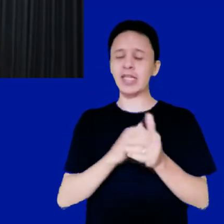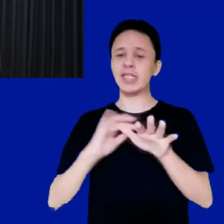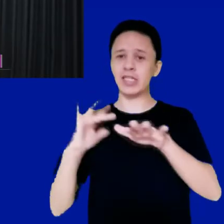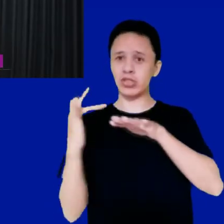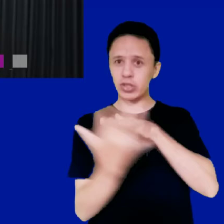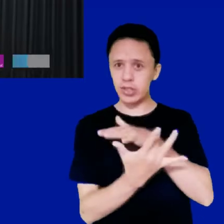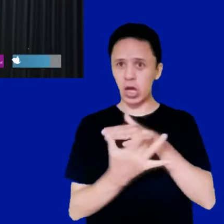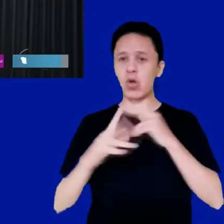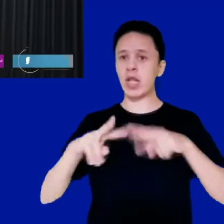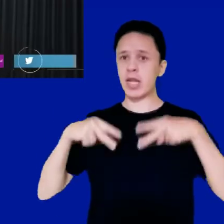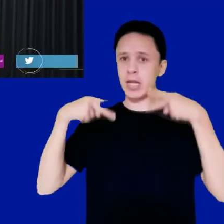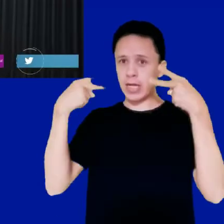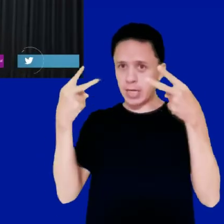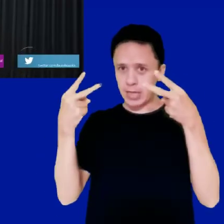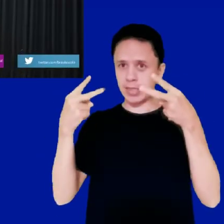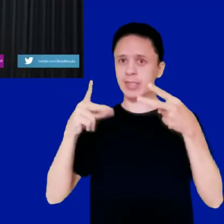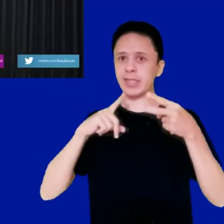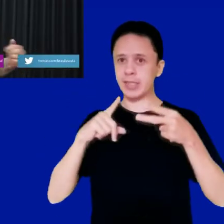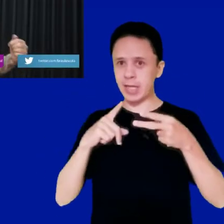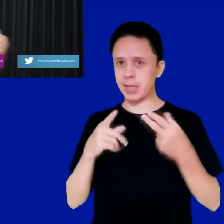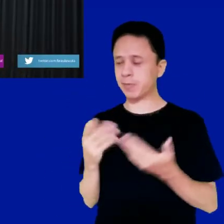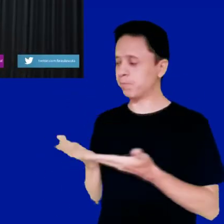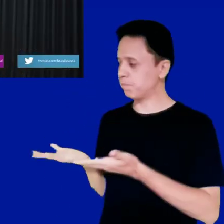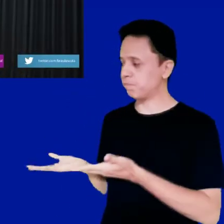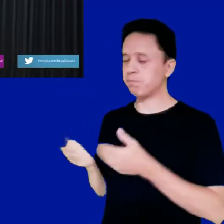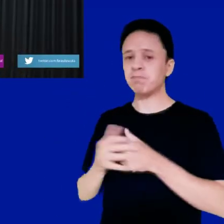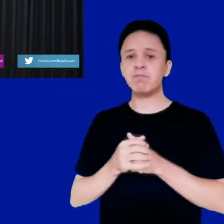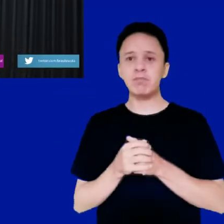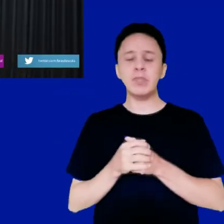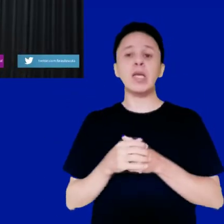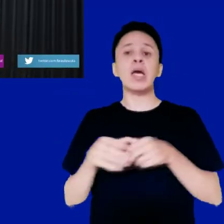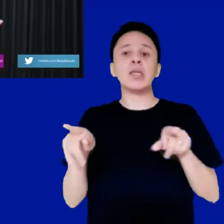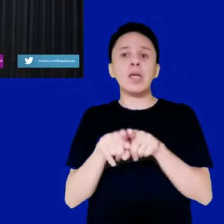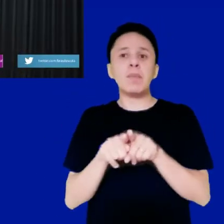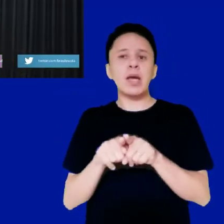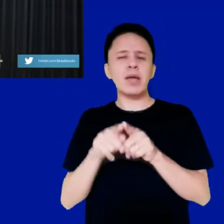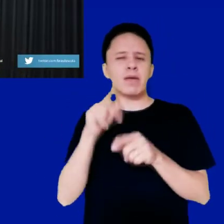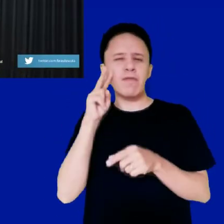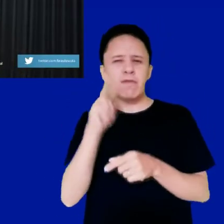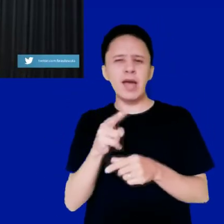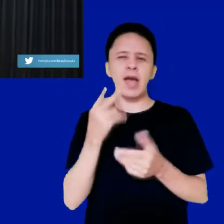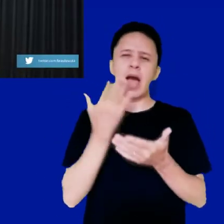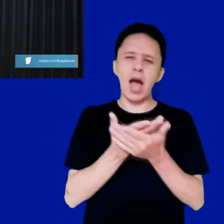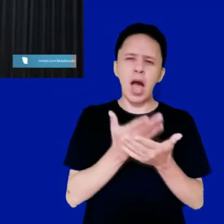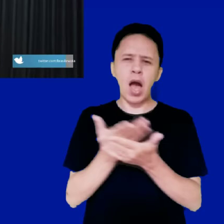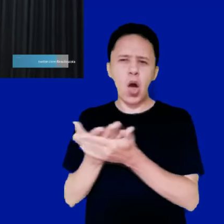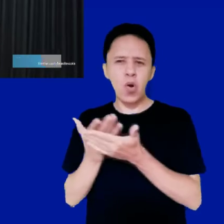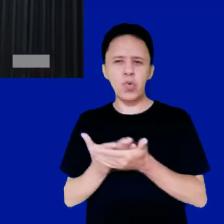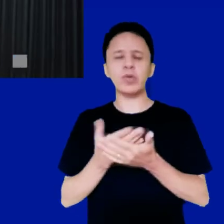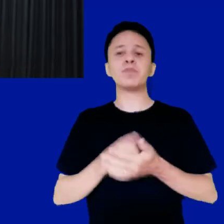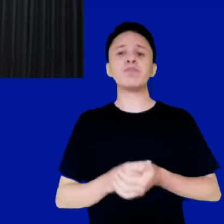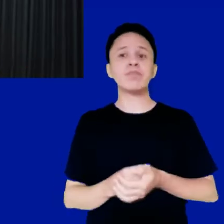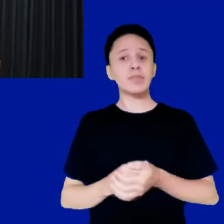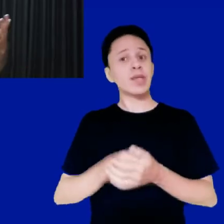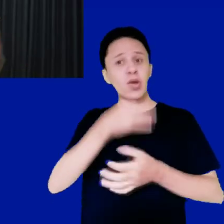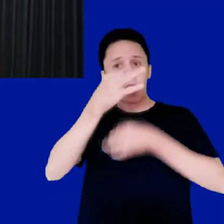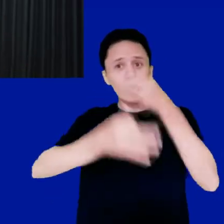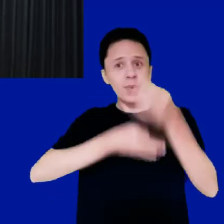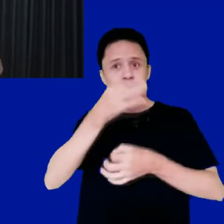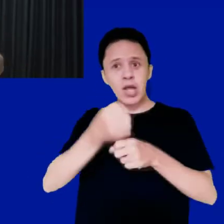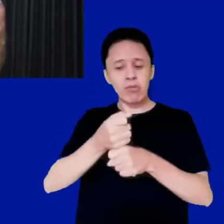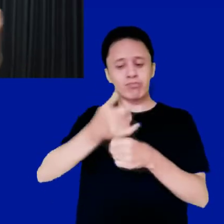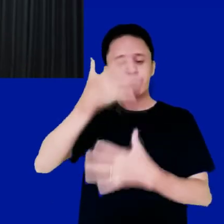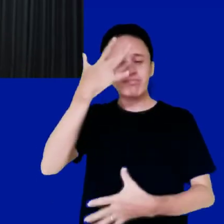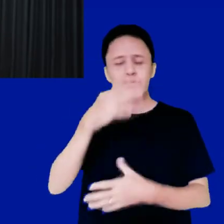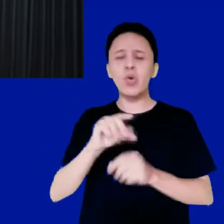no nosso canal. Siga a gente nas redes sociais, os links estão todos aqui embaixo, tá? Aproveita para ver as nossas outras aulas também e manda recadinho